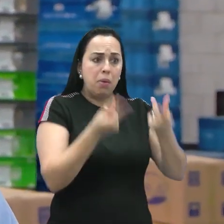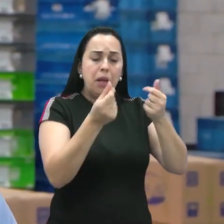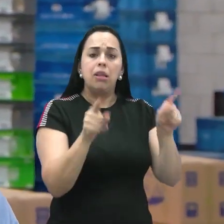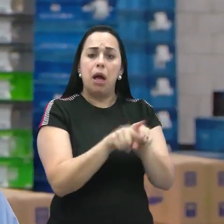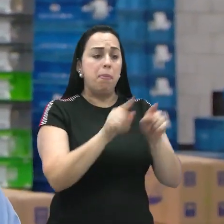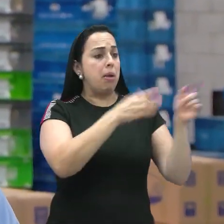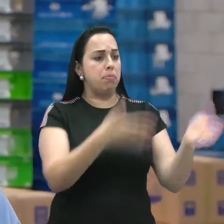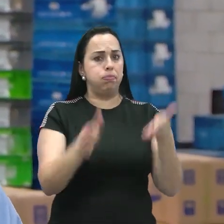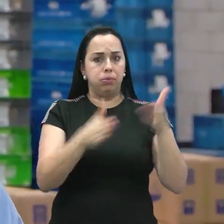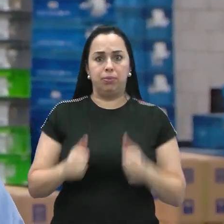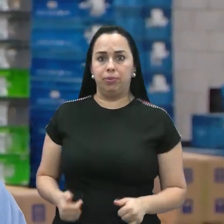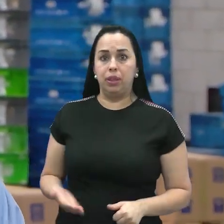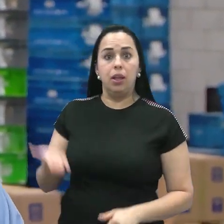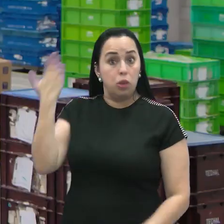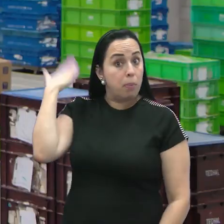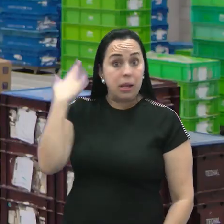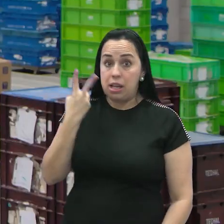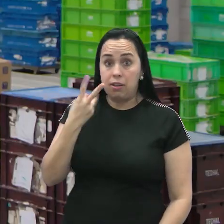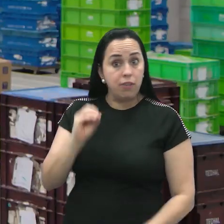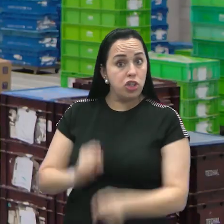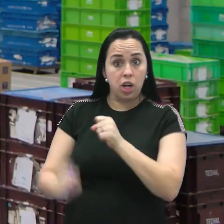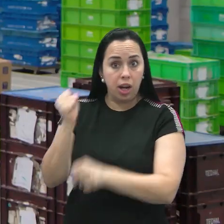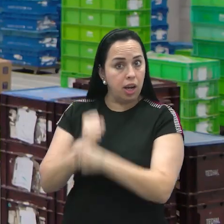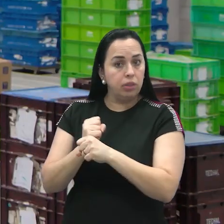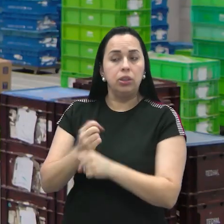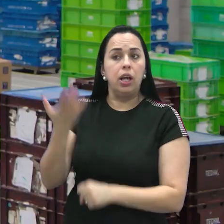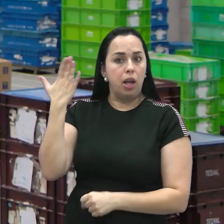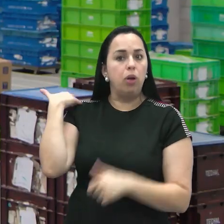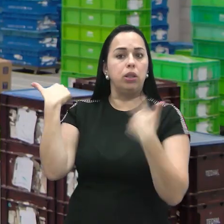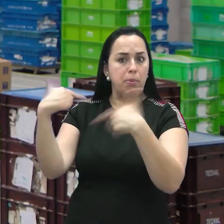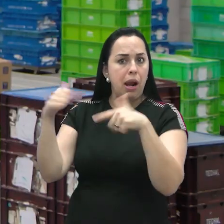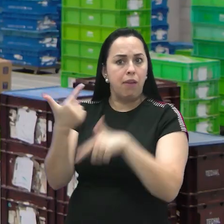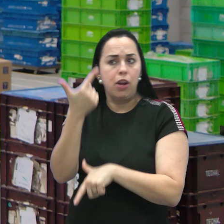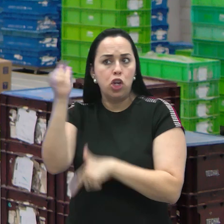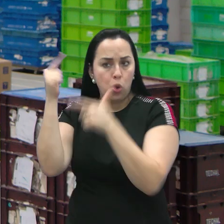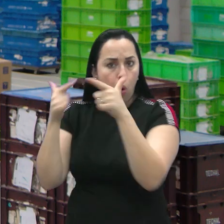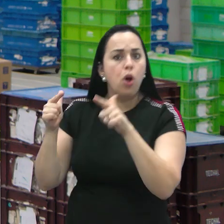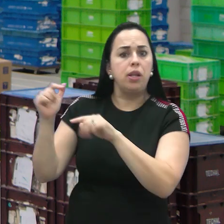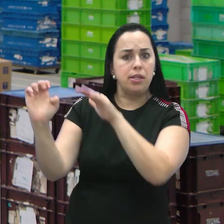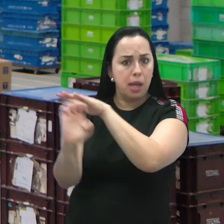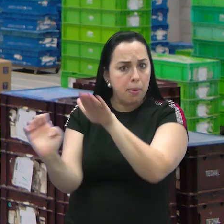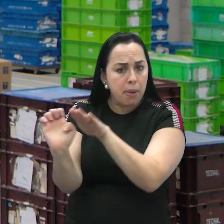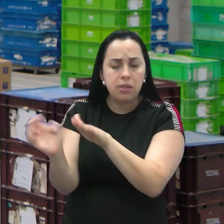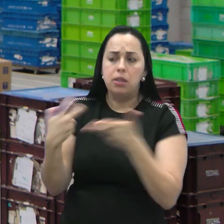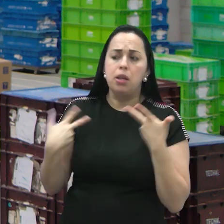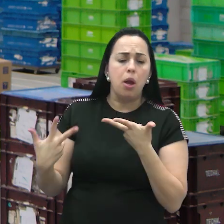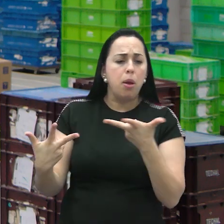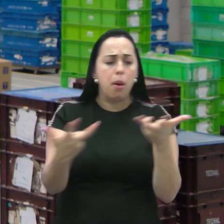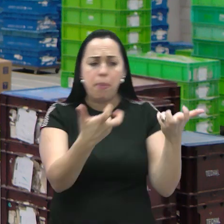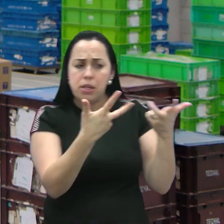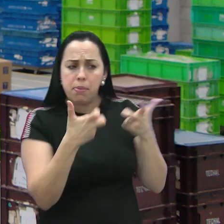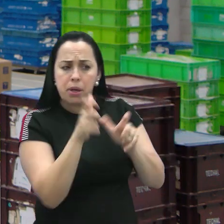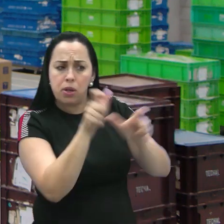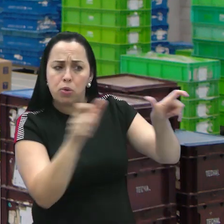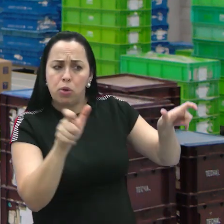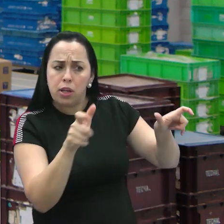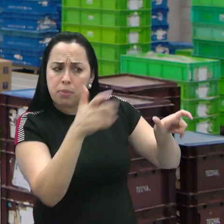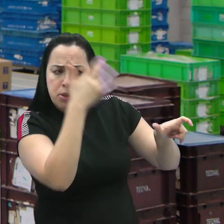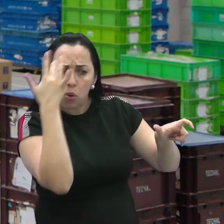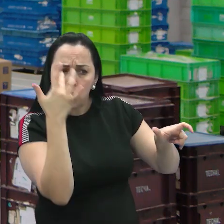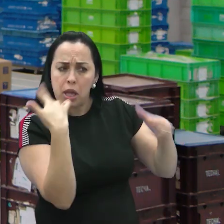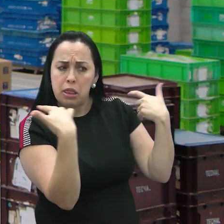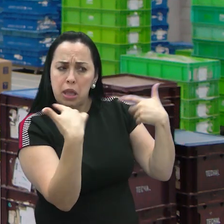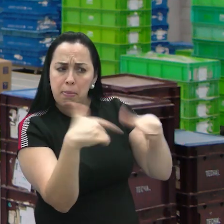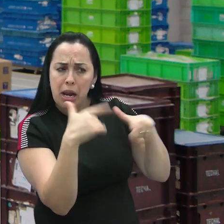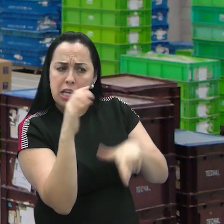bem-estar e mais produtividade. 20 anos atrás, eu já trabalhava em outras empresas de 3 turnos e a gente verificava que no sábado